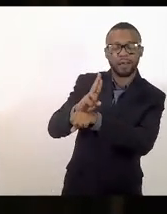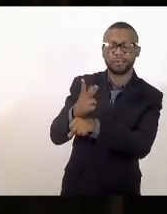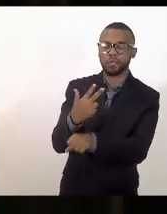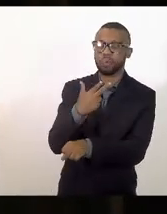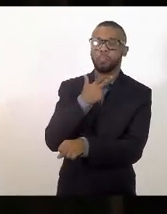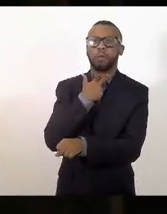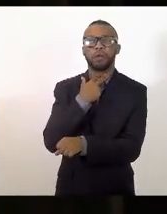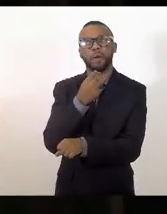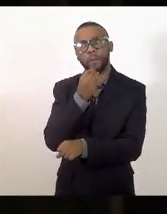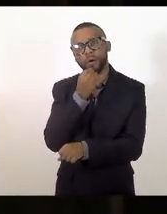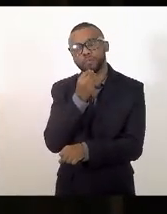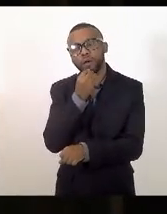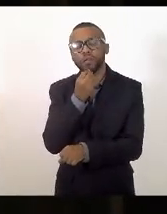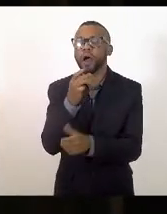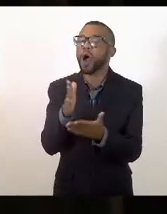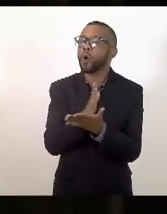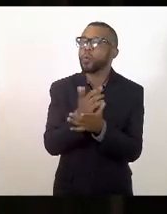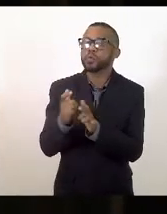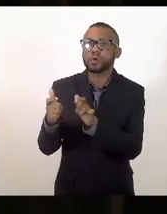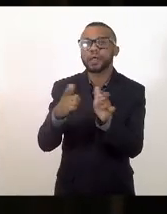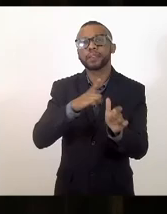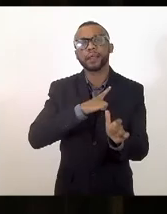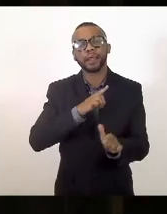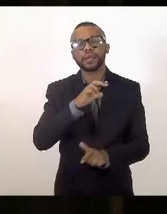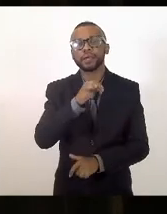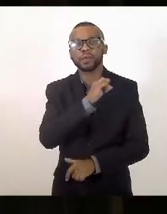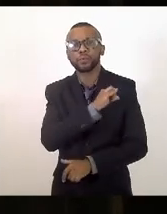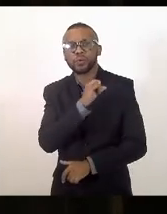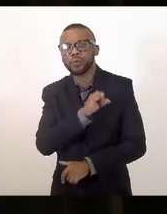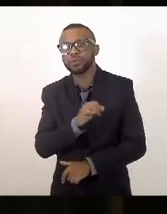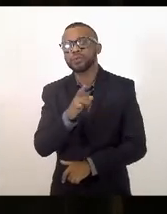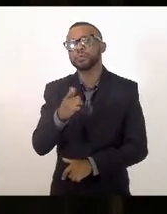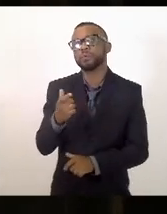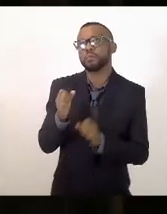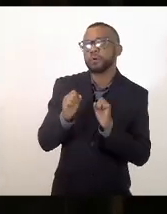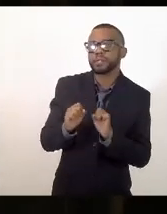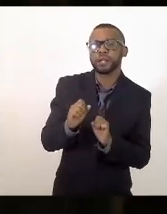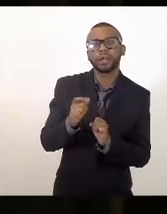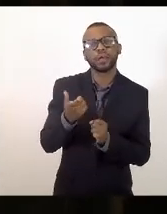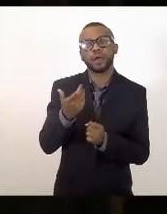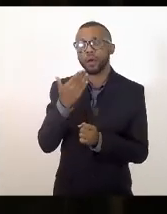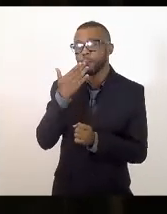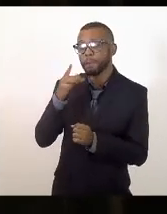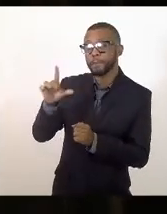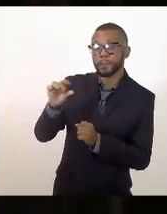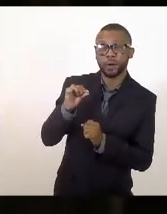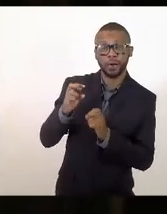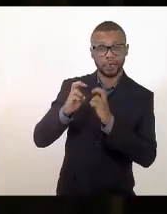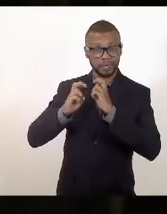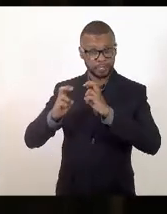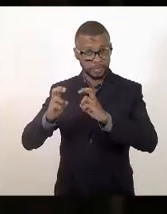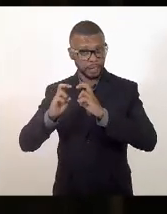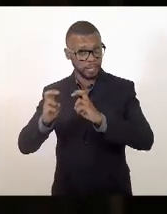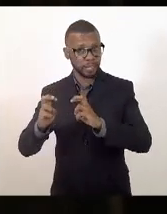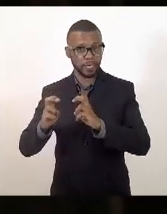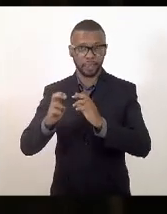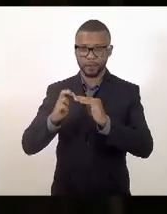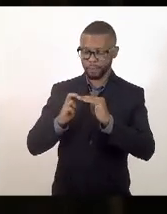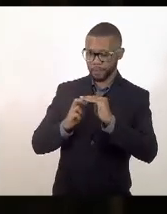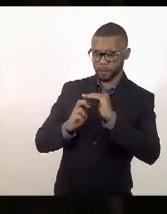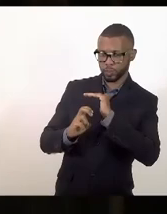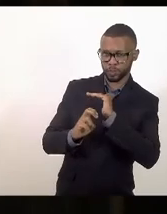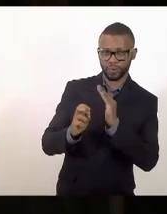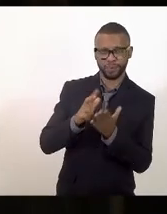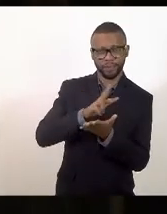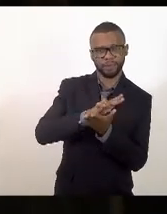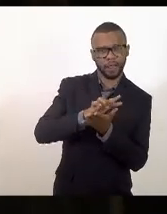possibilidade, por exemplo, como alguns lugares aqui do Rio têm, de poder andar de trens, metrôs e tantos outros. Então esse